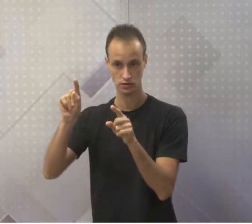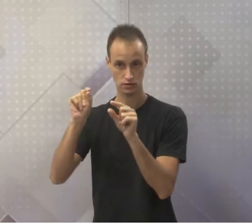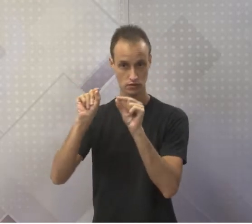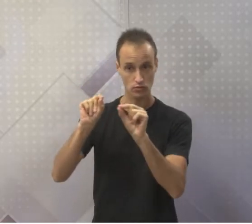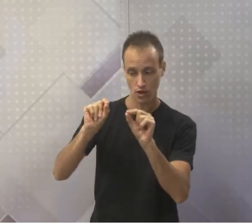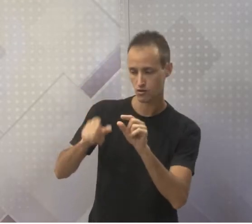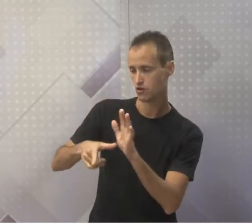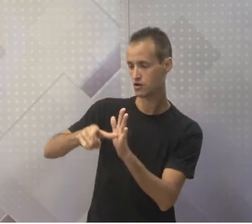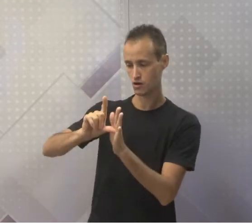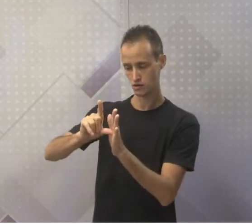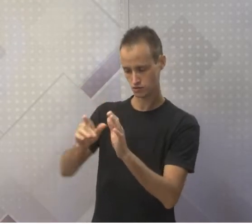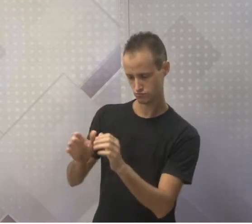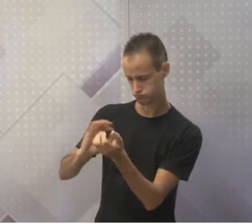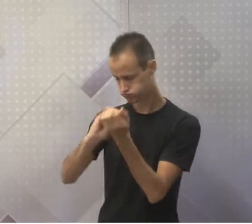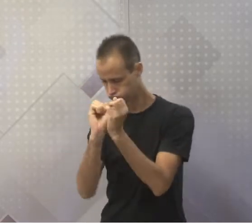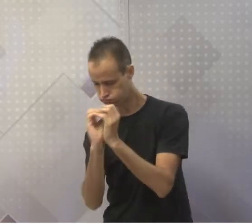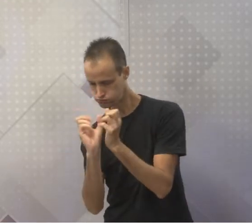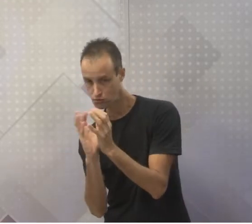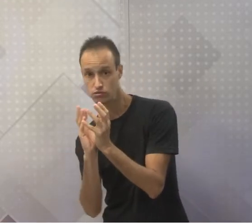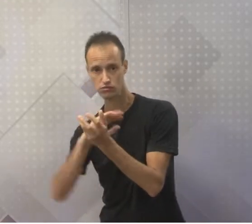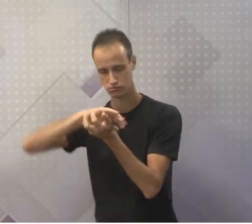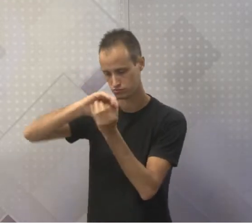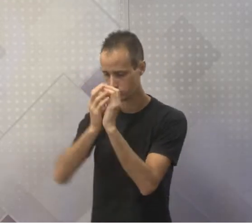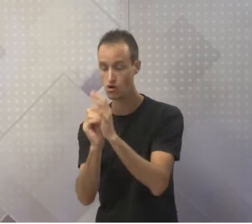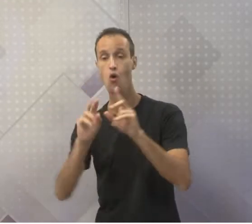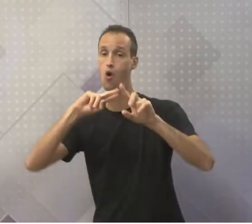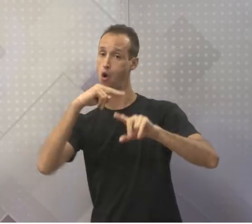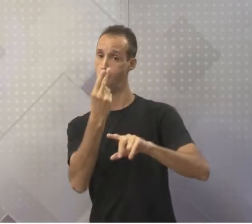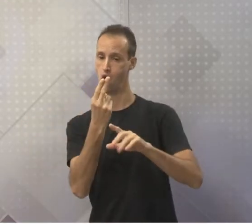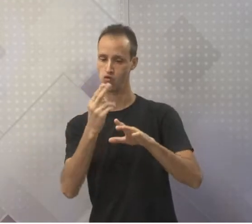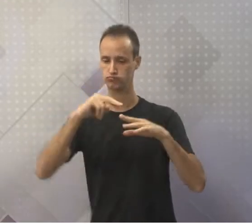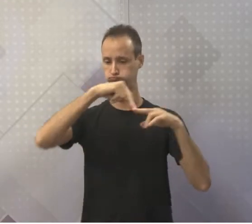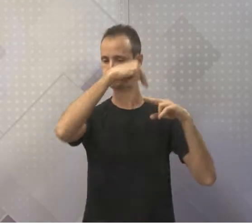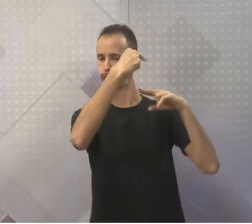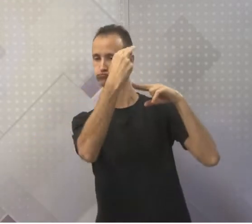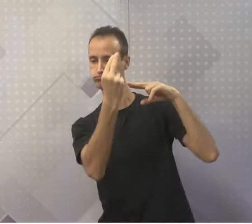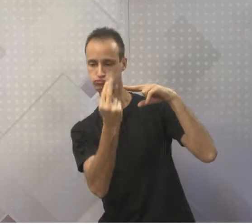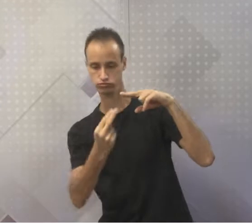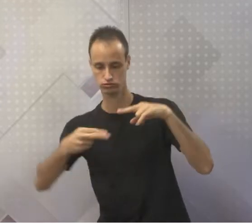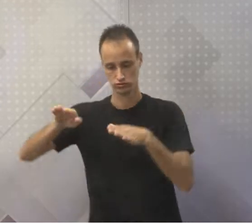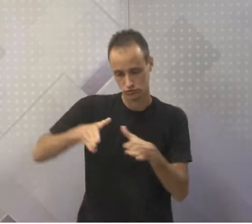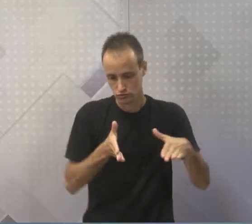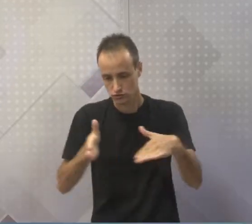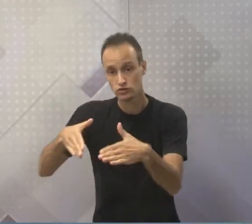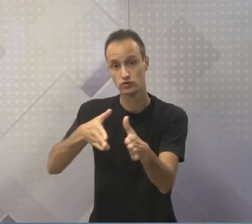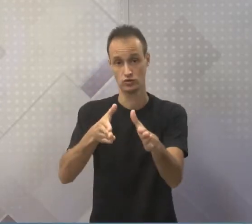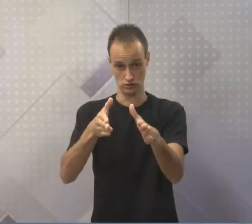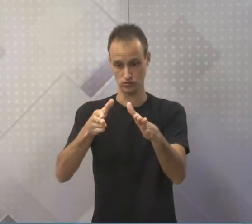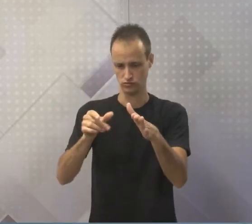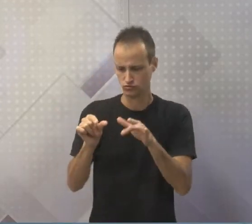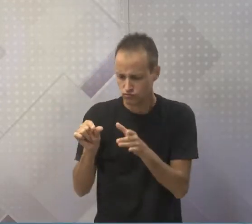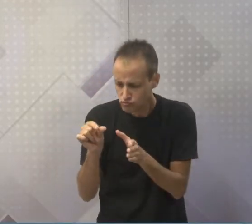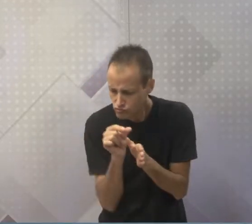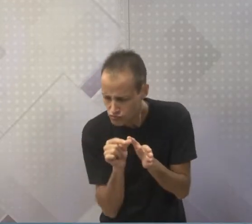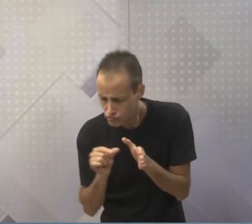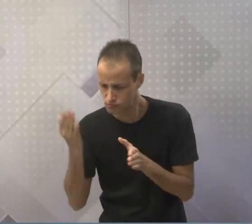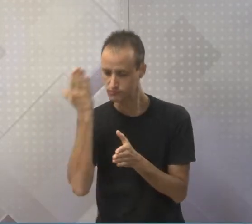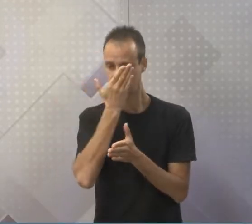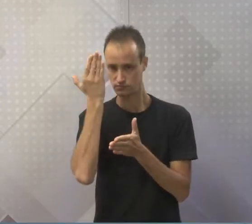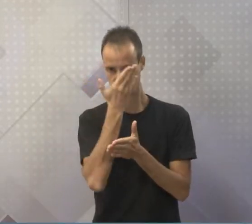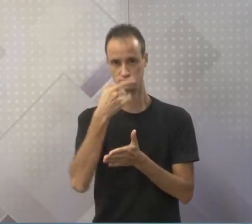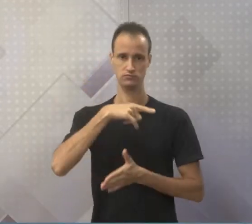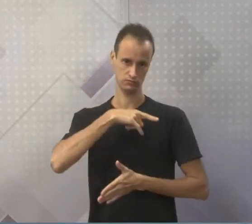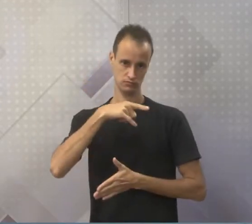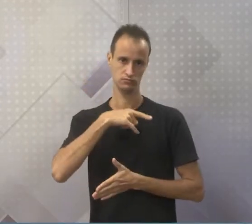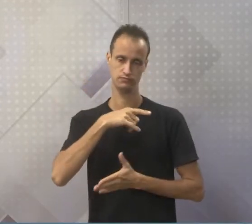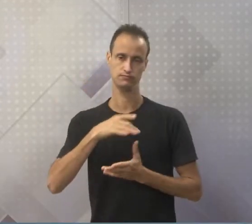ou, acredite, tomando banho em águas contaminadas por alguns agentes causadores de